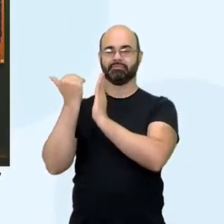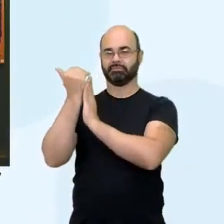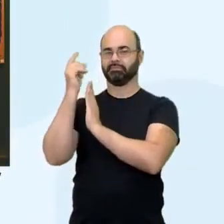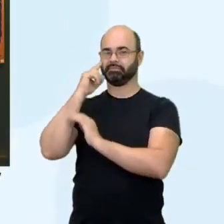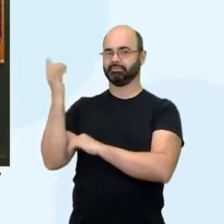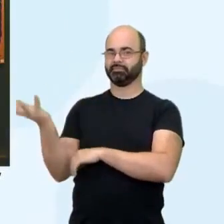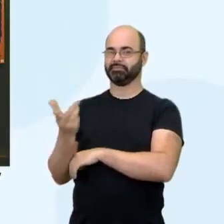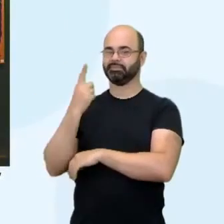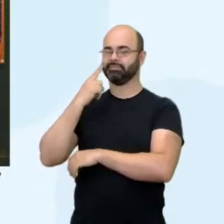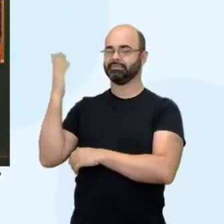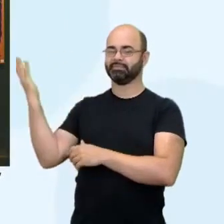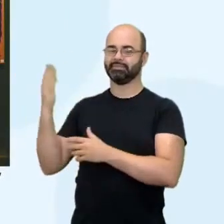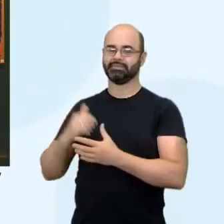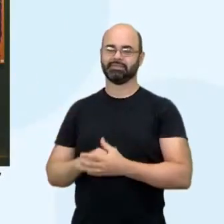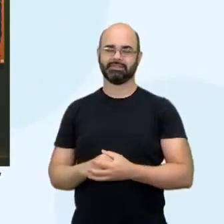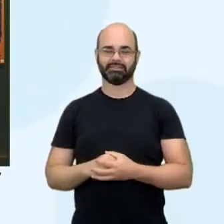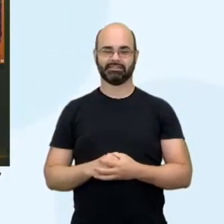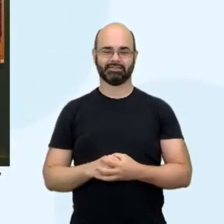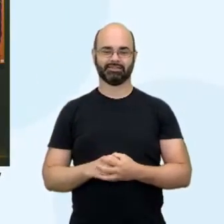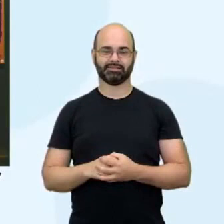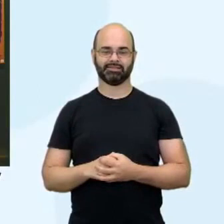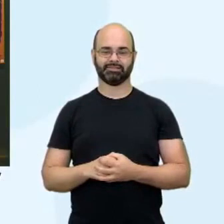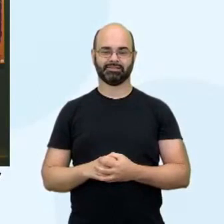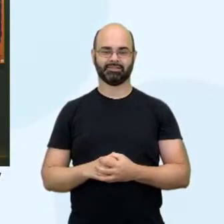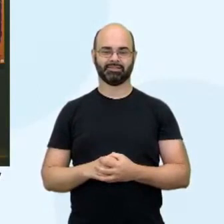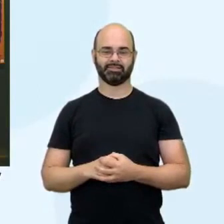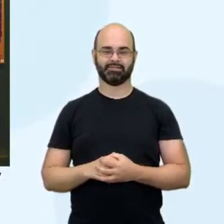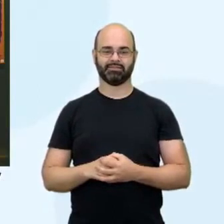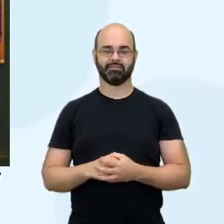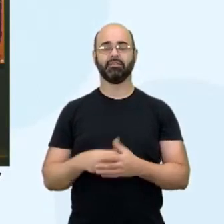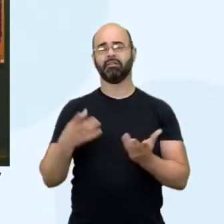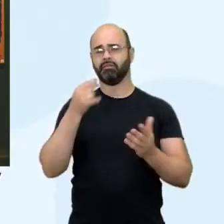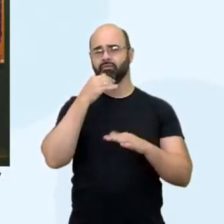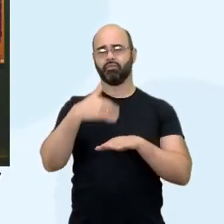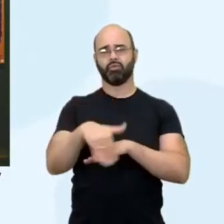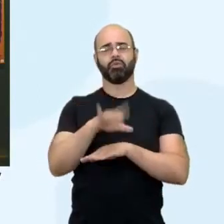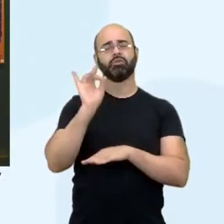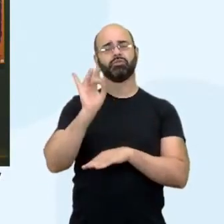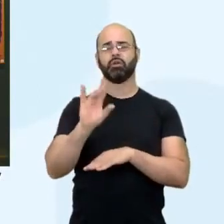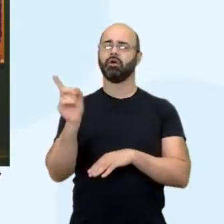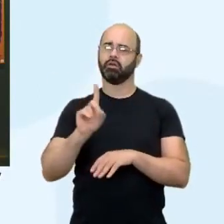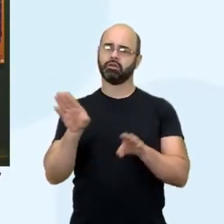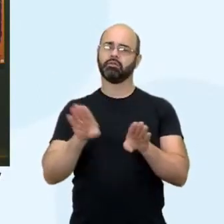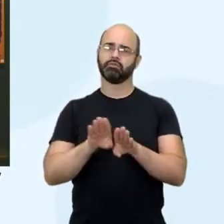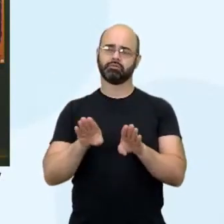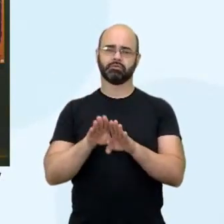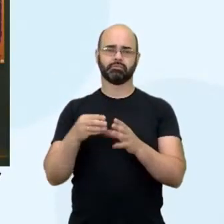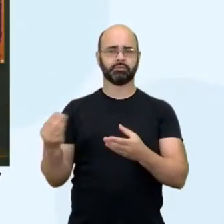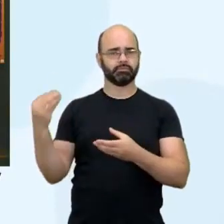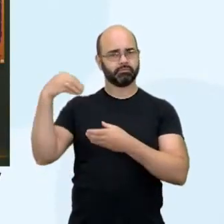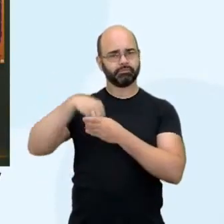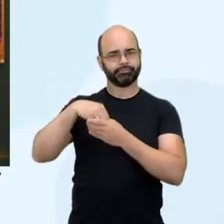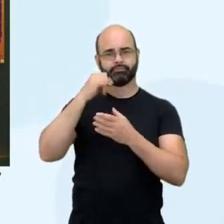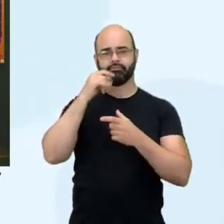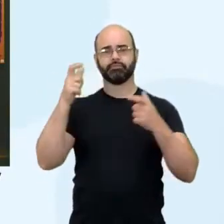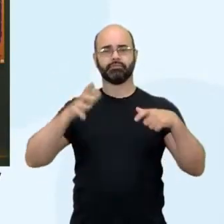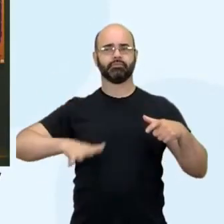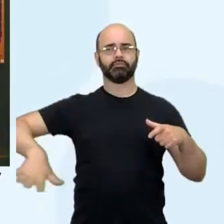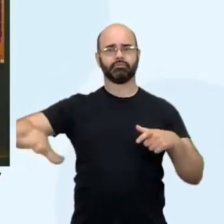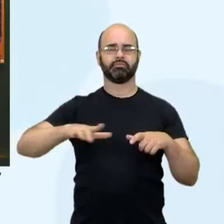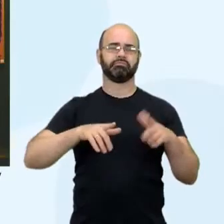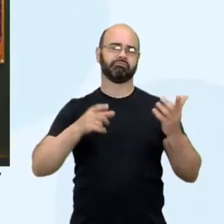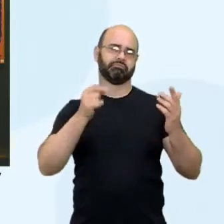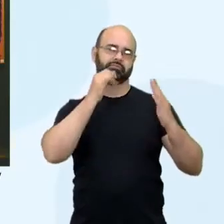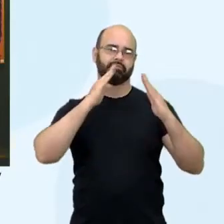Então, além de ser simplesmente uma arte de rua, não, ela pode ser usada como decoração interna aí do seu ambiente, pode ser a